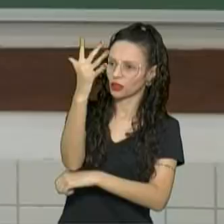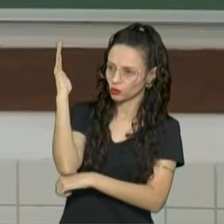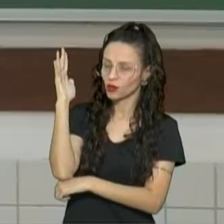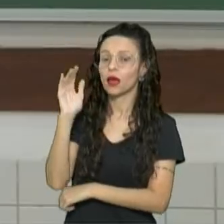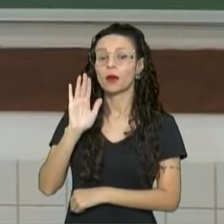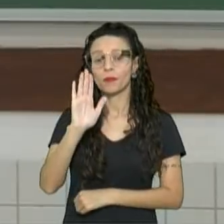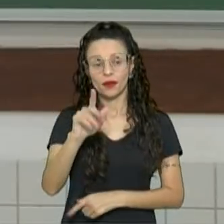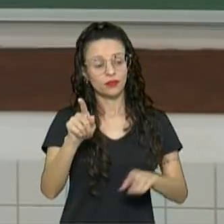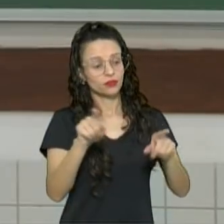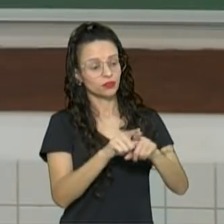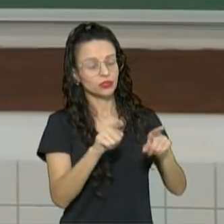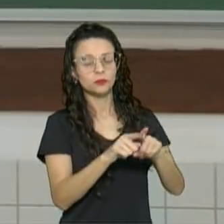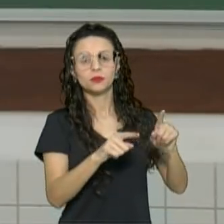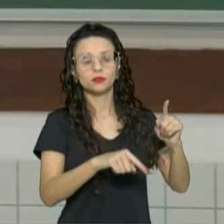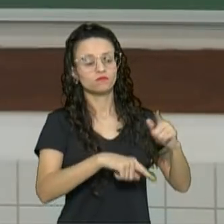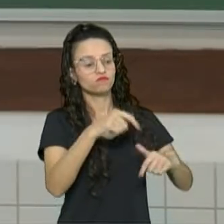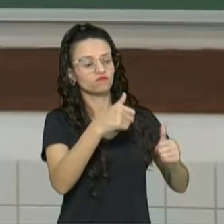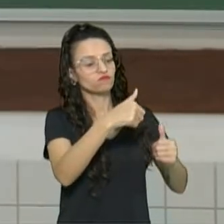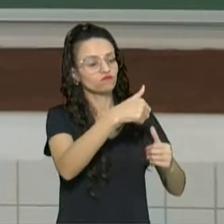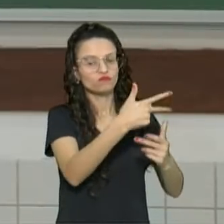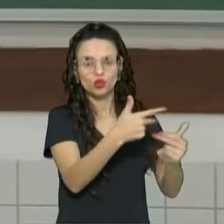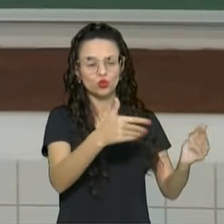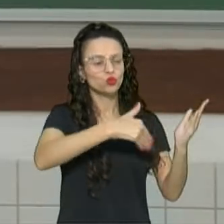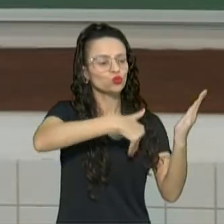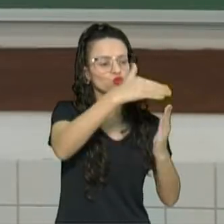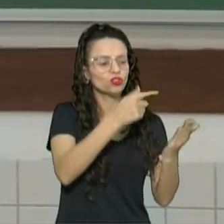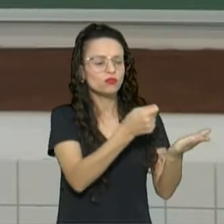ter tintas artificiais também.